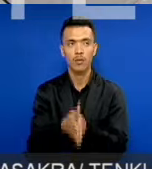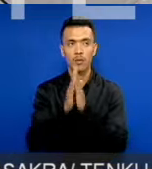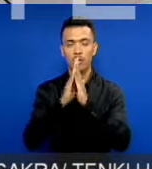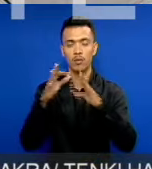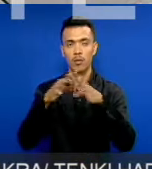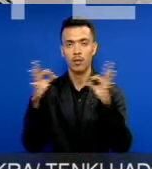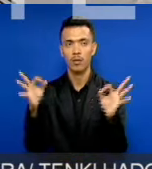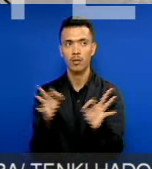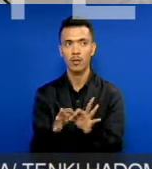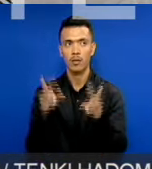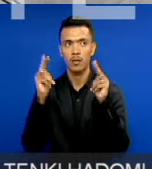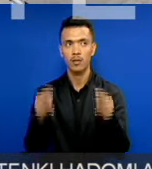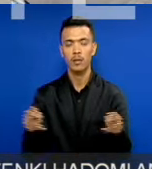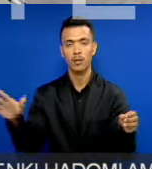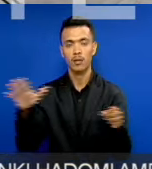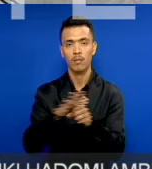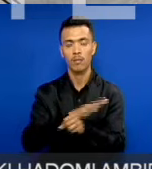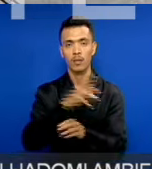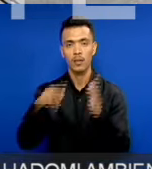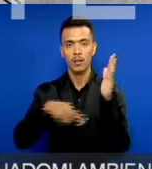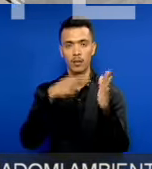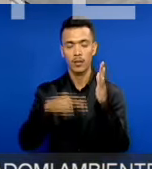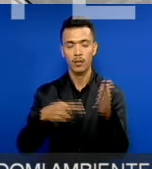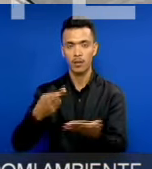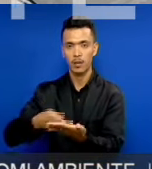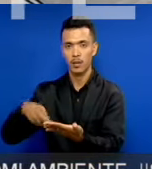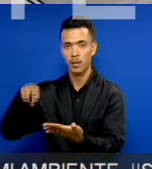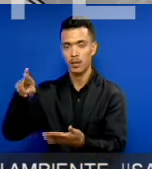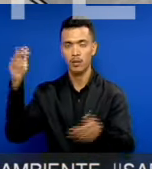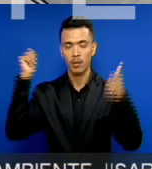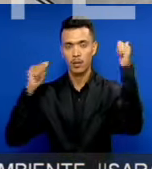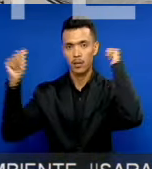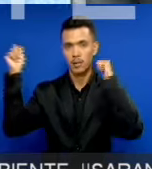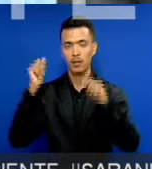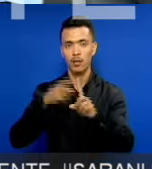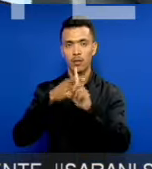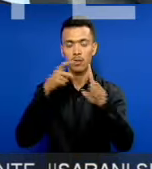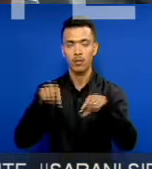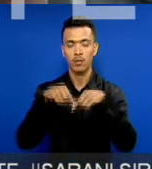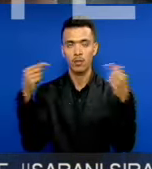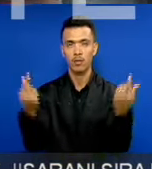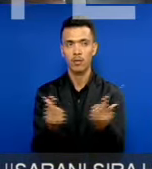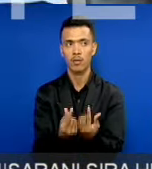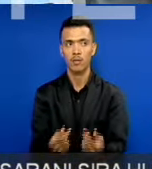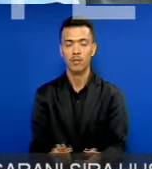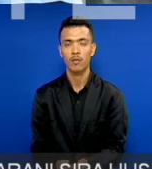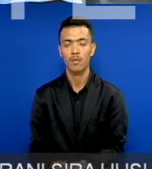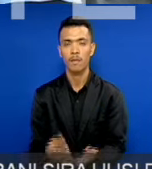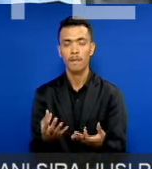qualidade, não precisa completar requisitos ou legaliza atividade russo grupo Ne. É importante. Que a